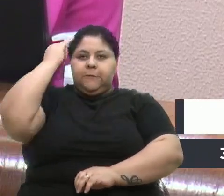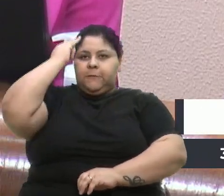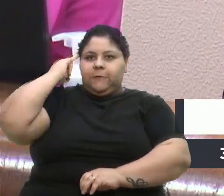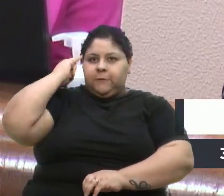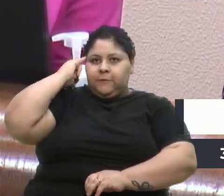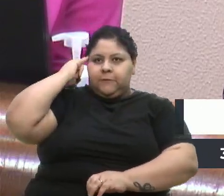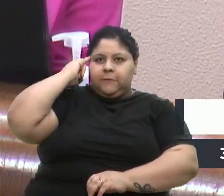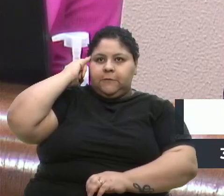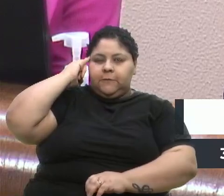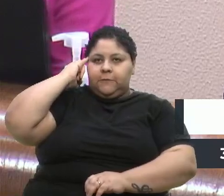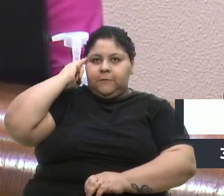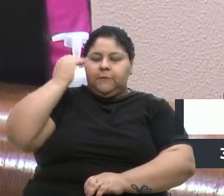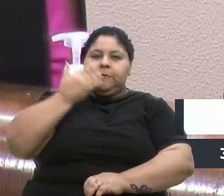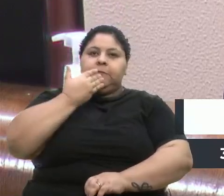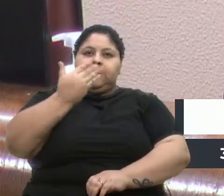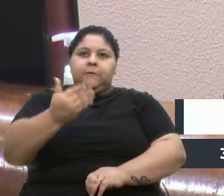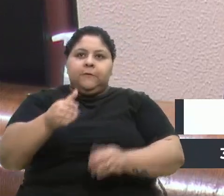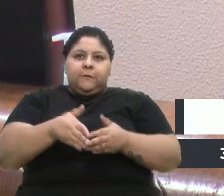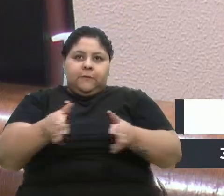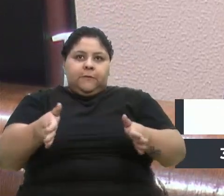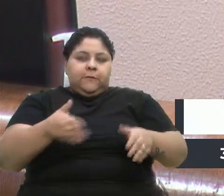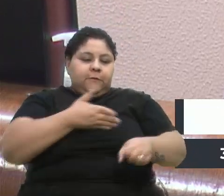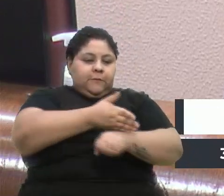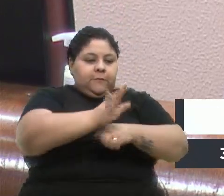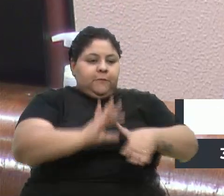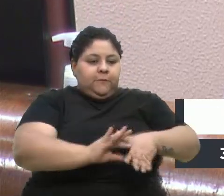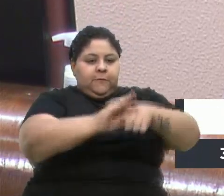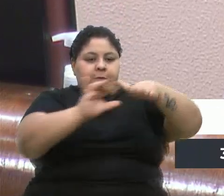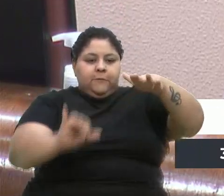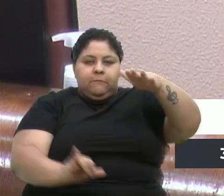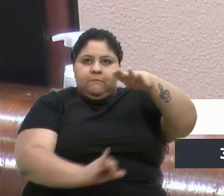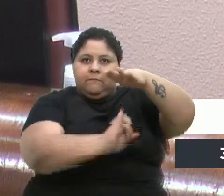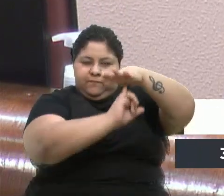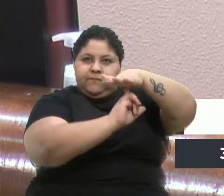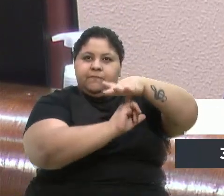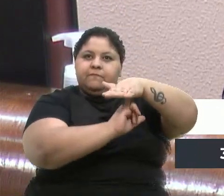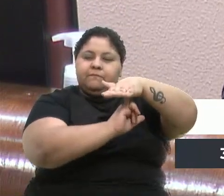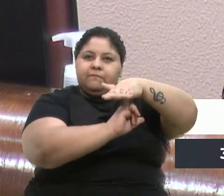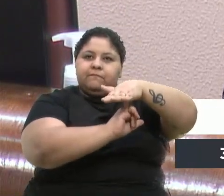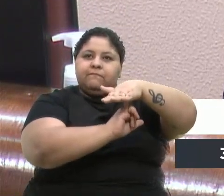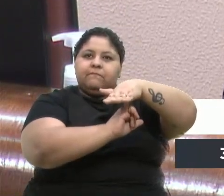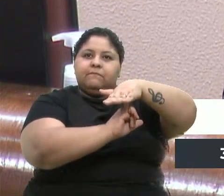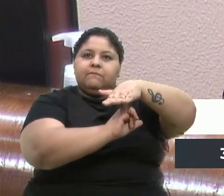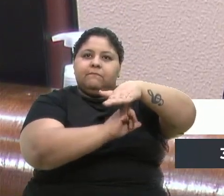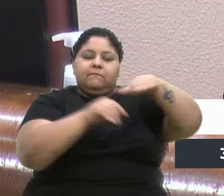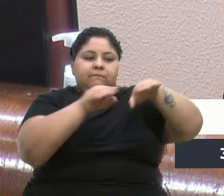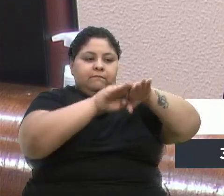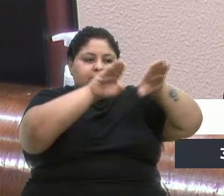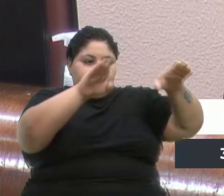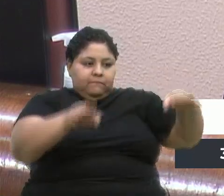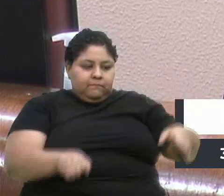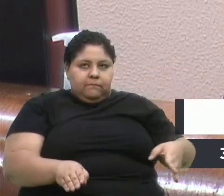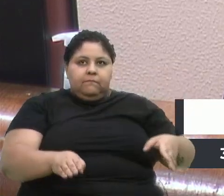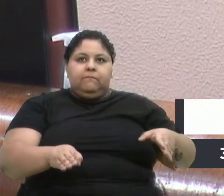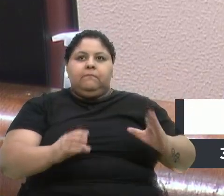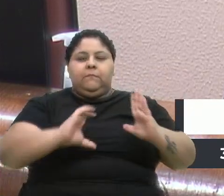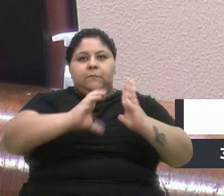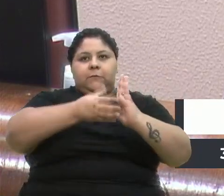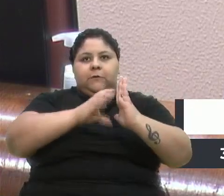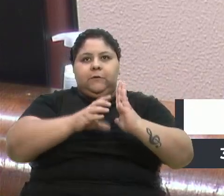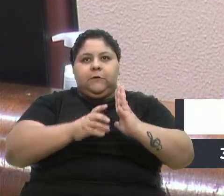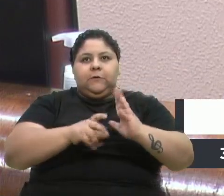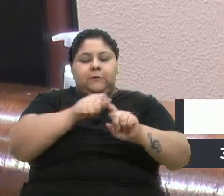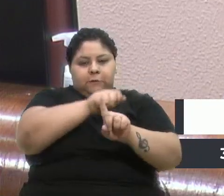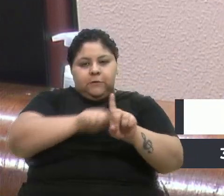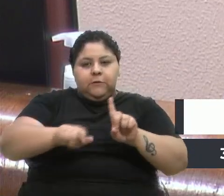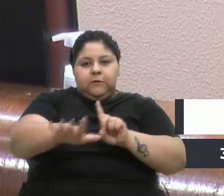D'Ambrosio. Solicita o espaço de acordo de liderança para o Instituto Federal Campus Caxias do Sul. A bancada do Partido Socialista Brasileiro, por meio de seu líder, que o